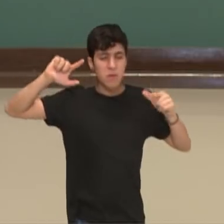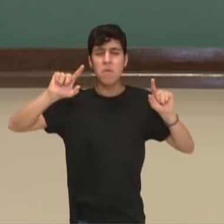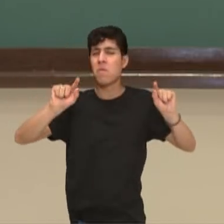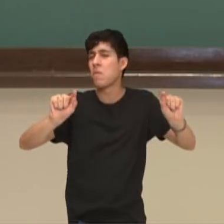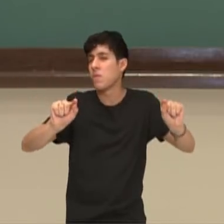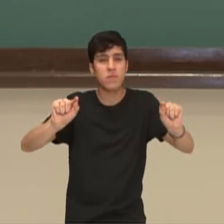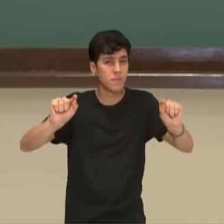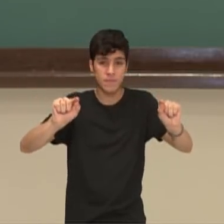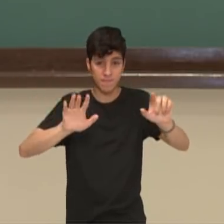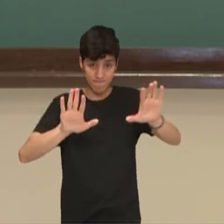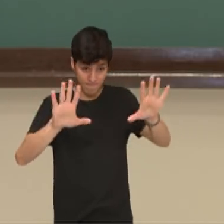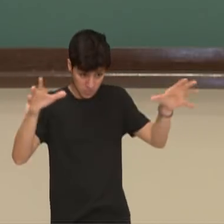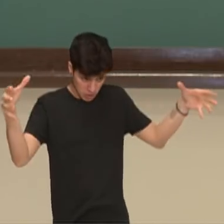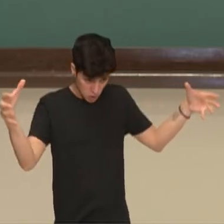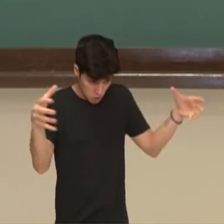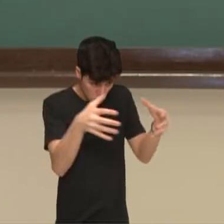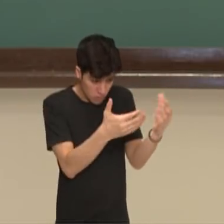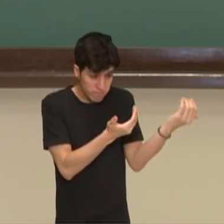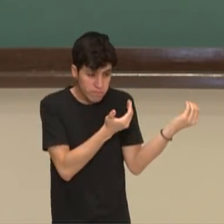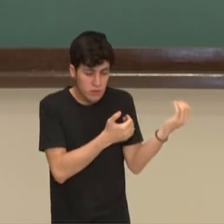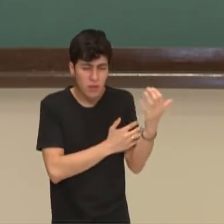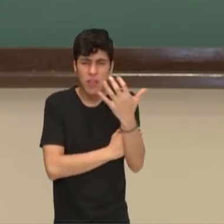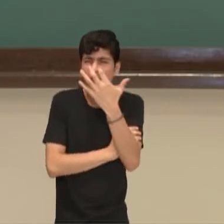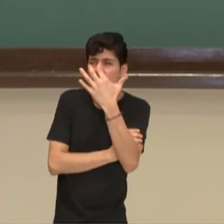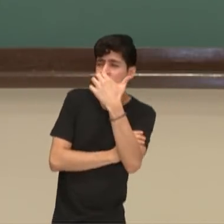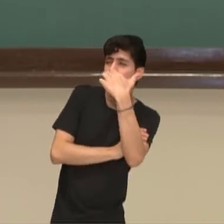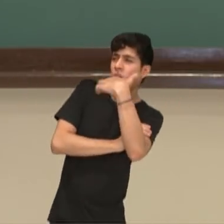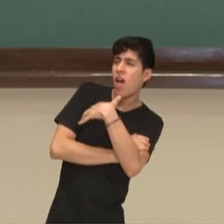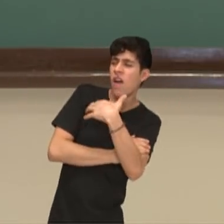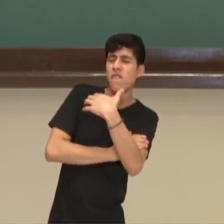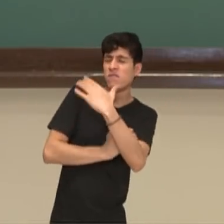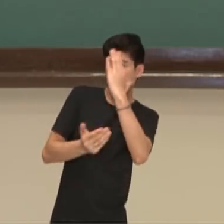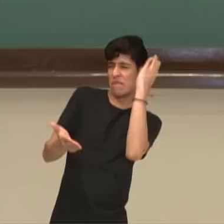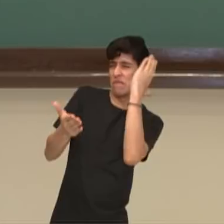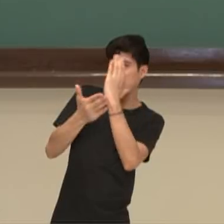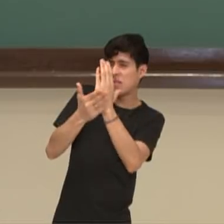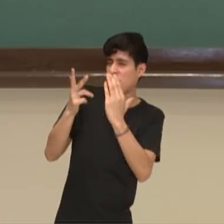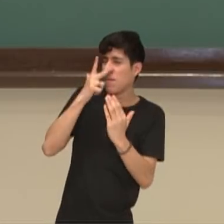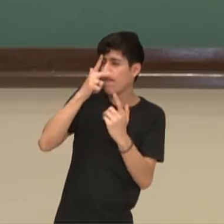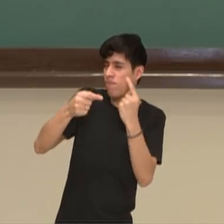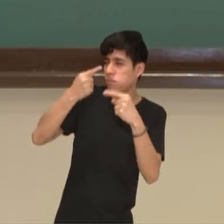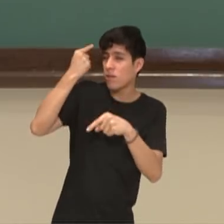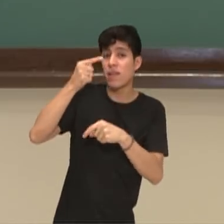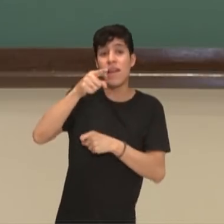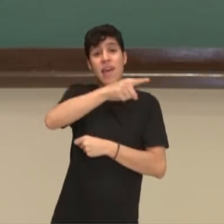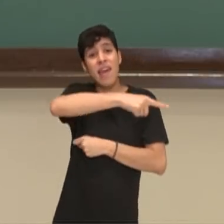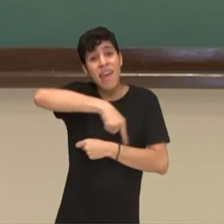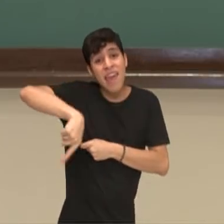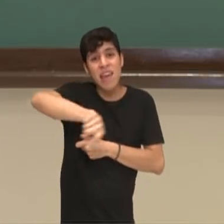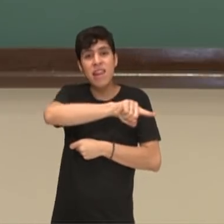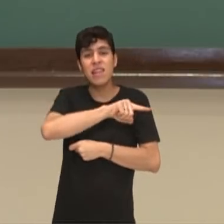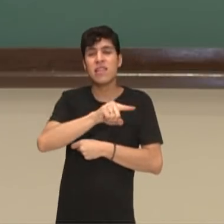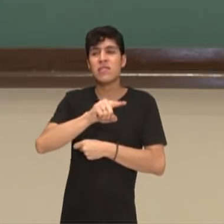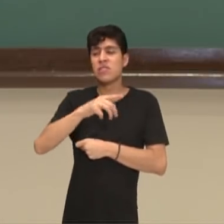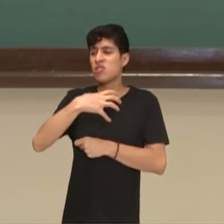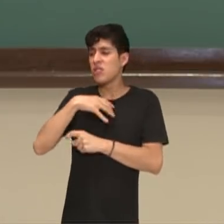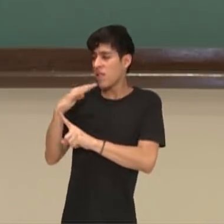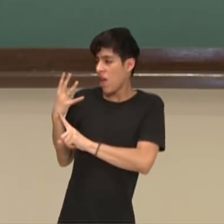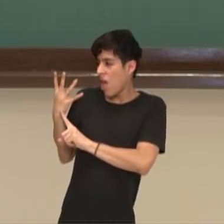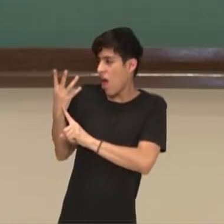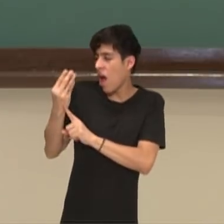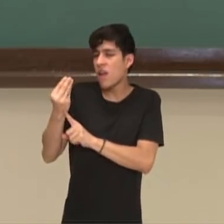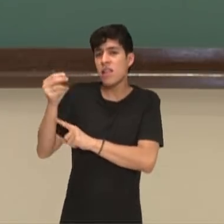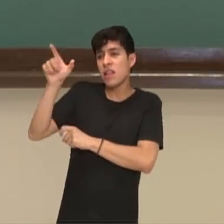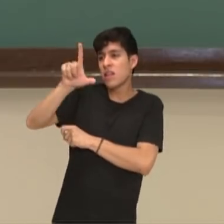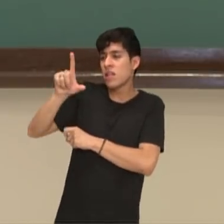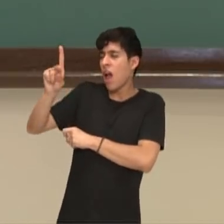quê? O que esses jovens estavam indignados que queriam romper? Bom, eles queriam romper com o estilo de arte de produção de